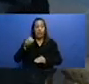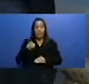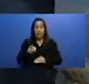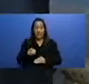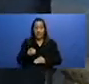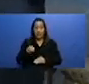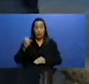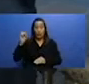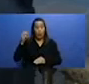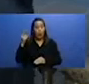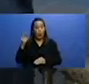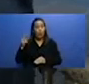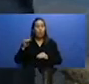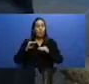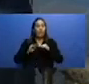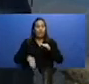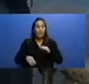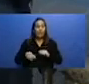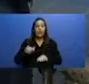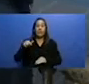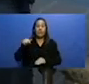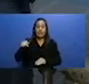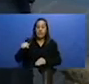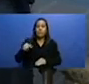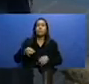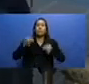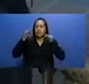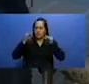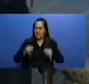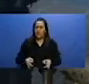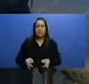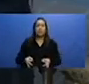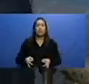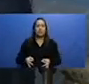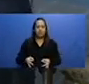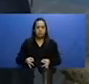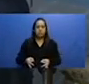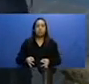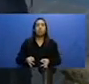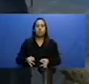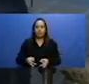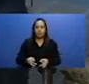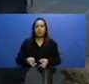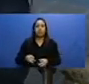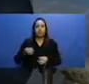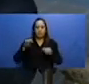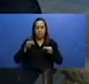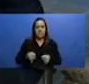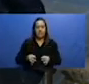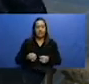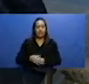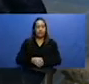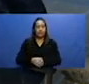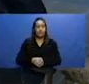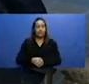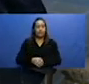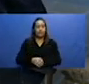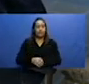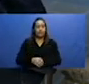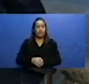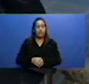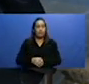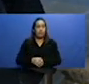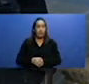quê, gente? É certo, né? É certeza. Vai sair do 1 ao 6, não vai sair nem um